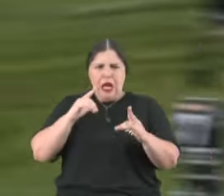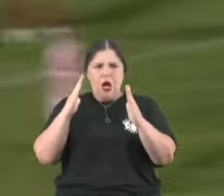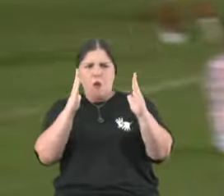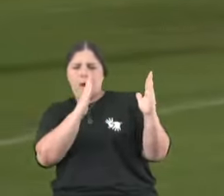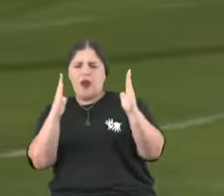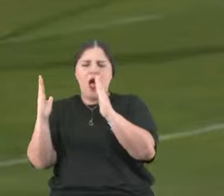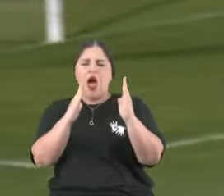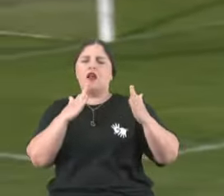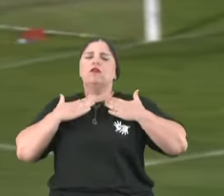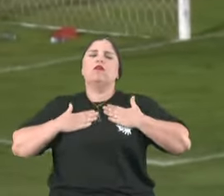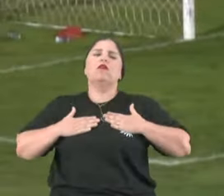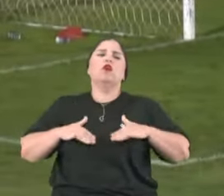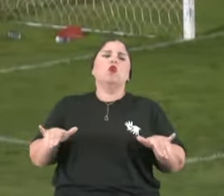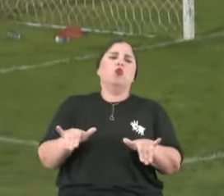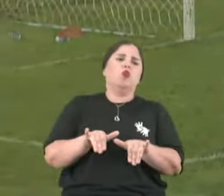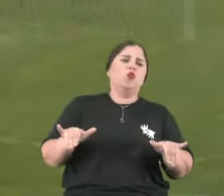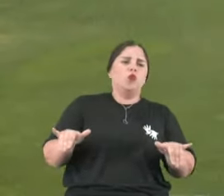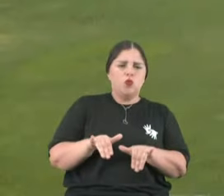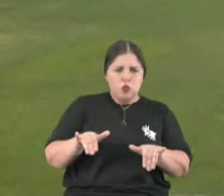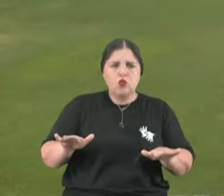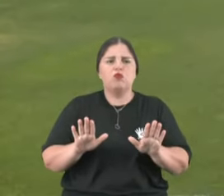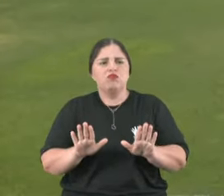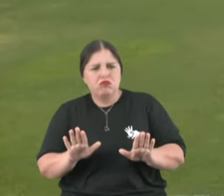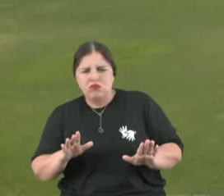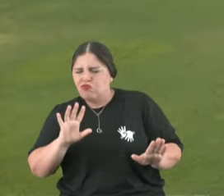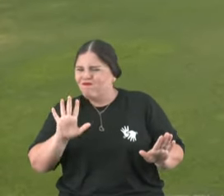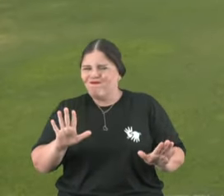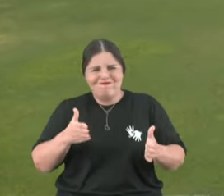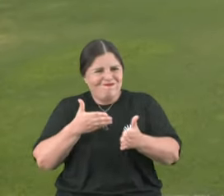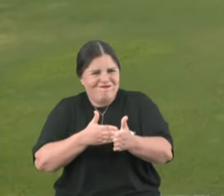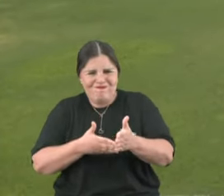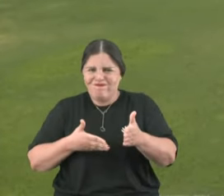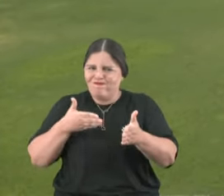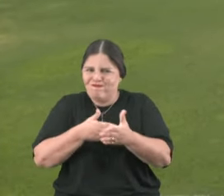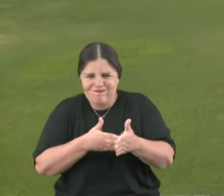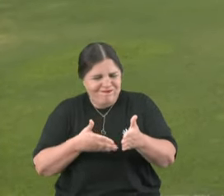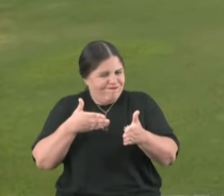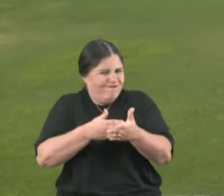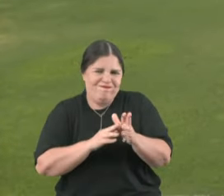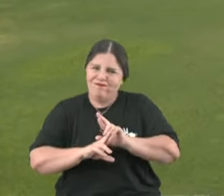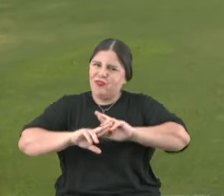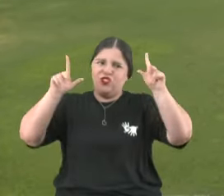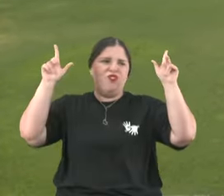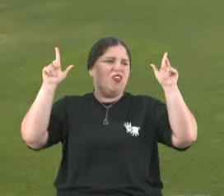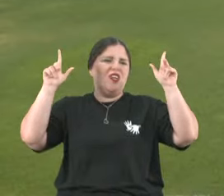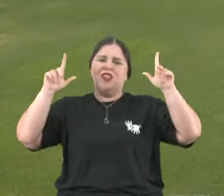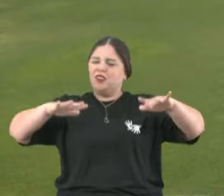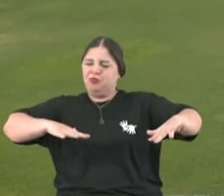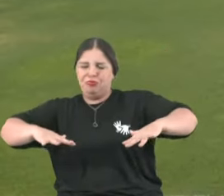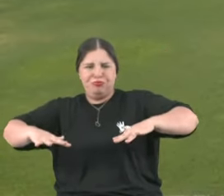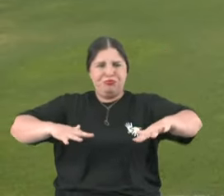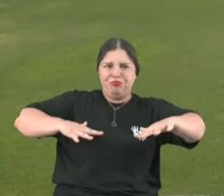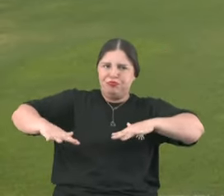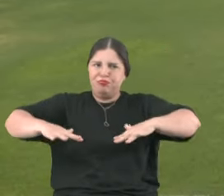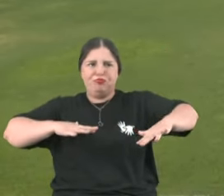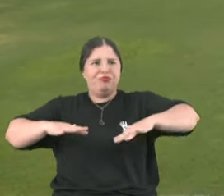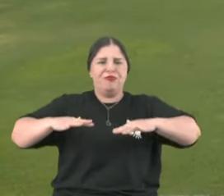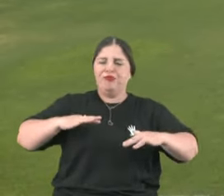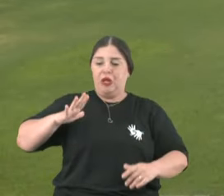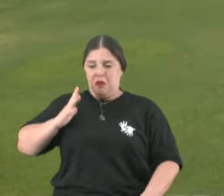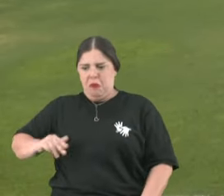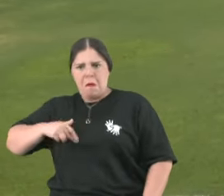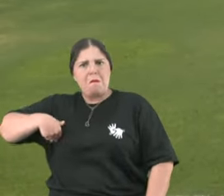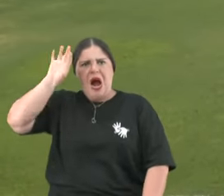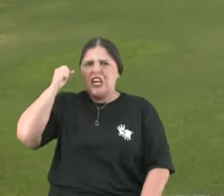descansar e não conseguiu fazer diferença diante do CRB, que vinha muito forte, numa sequência muito